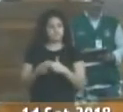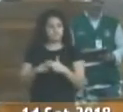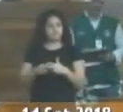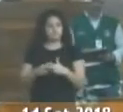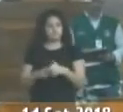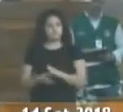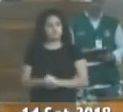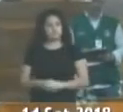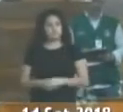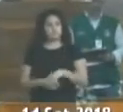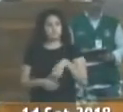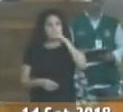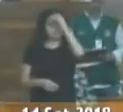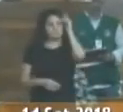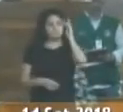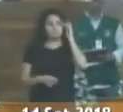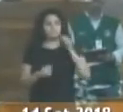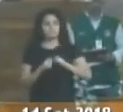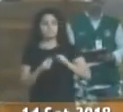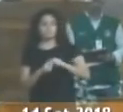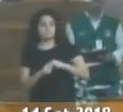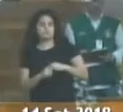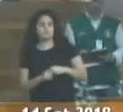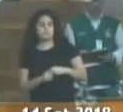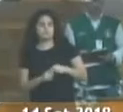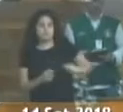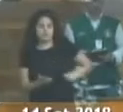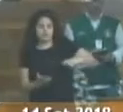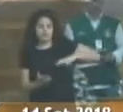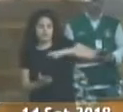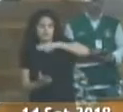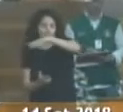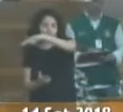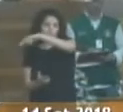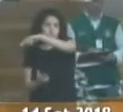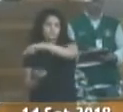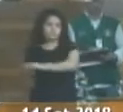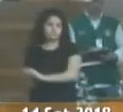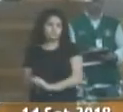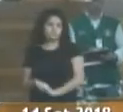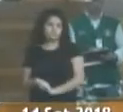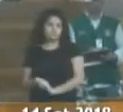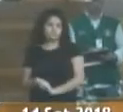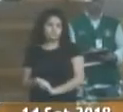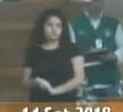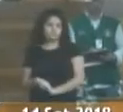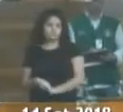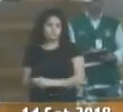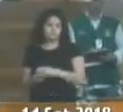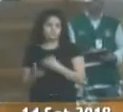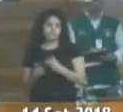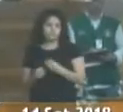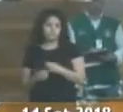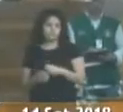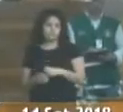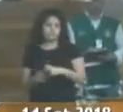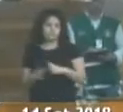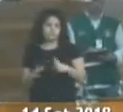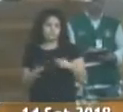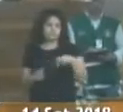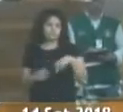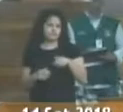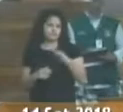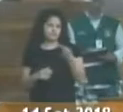Tá? Para um morador fazer... trilho, por exemplo, quando a gente está com o mar muito grande desde essa